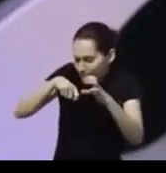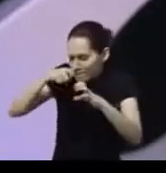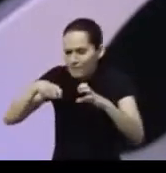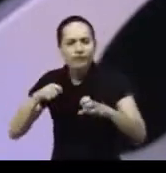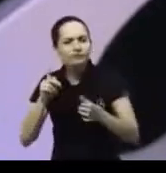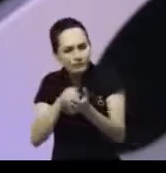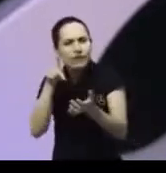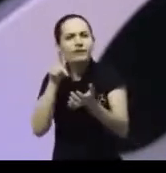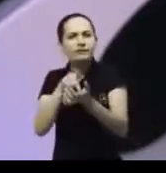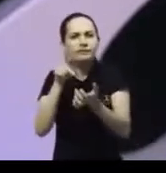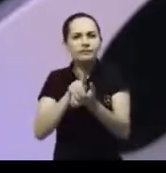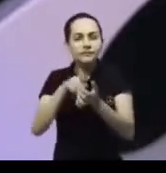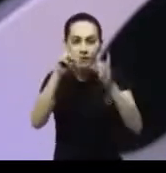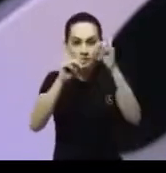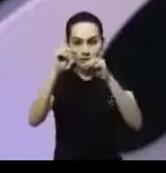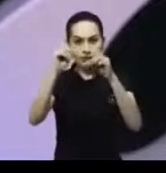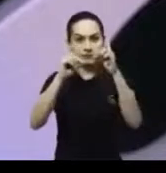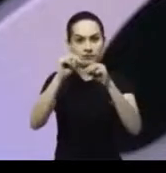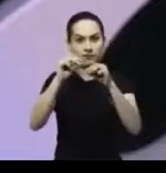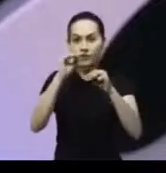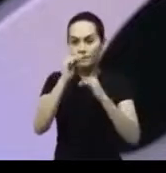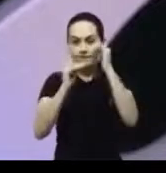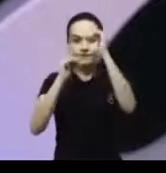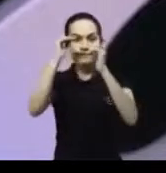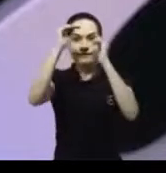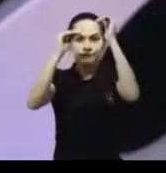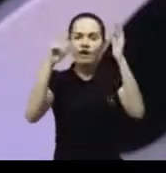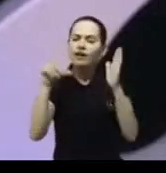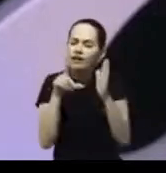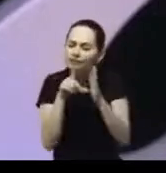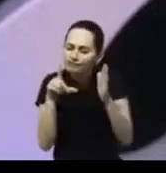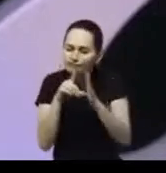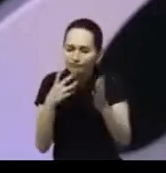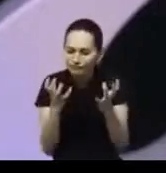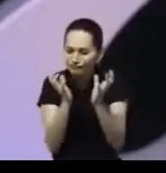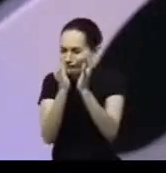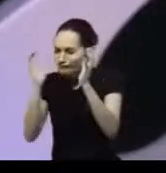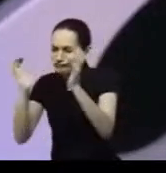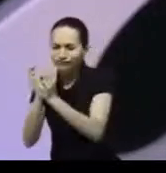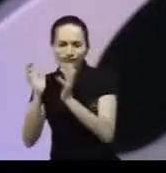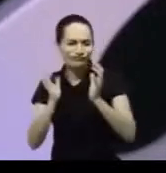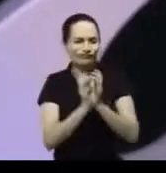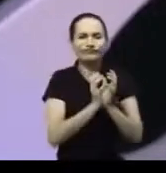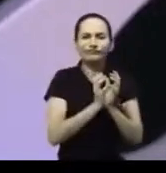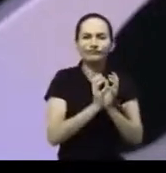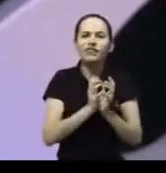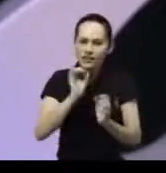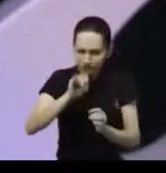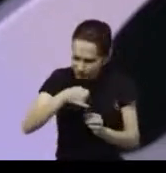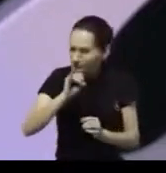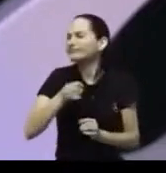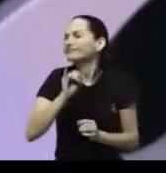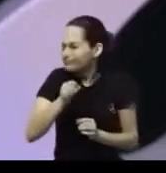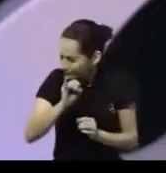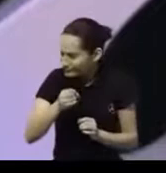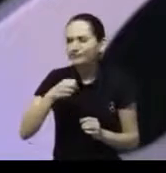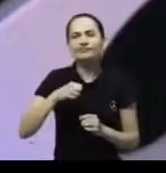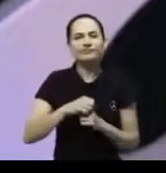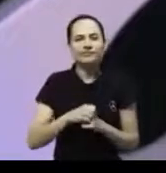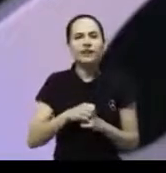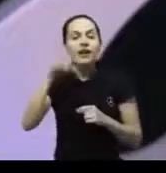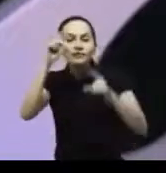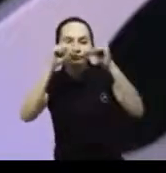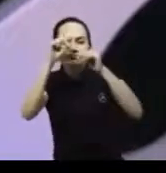roda girar a mercedes-benz construiu uma rede forte de parceiros financeiros Sim essa